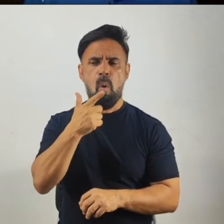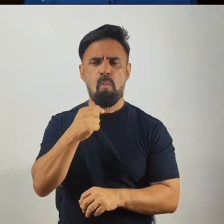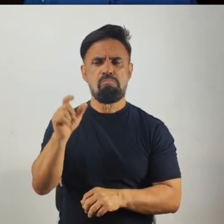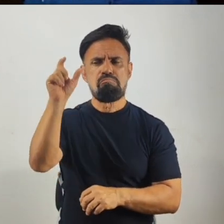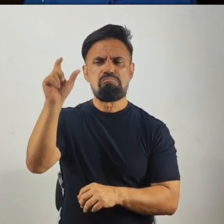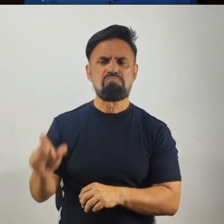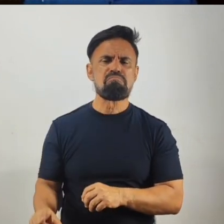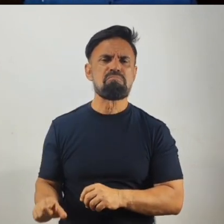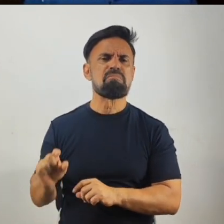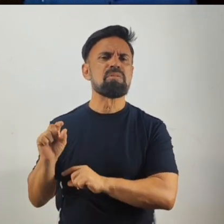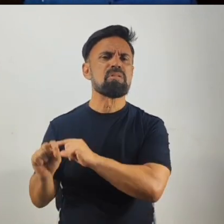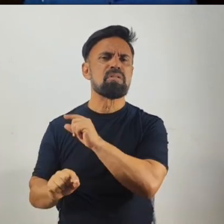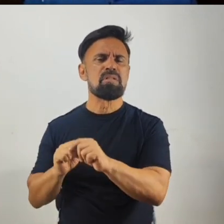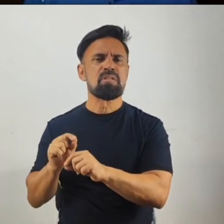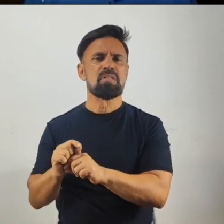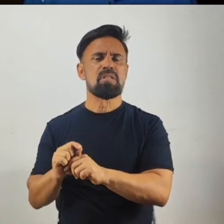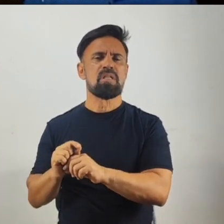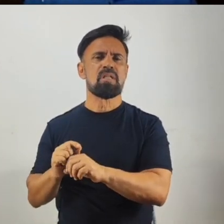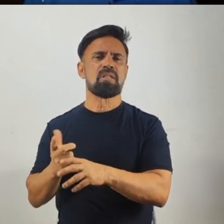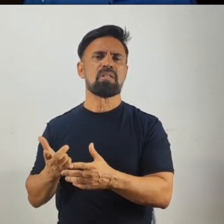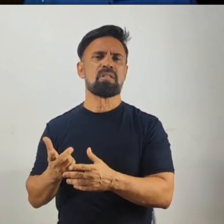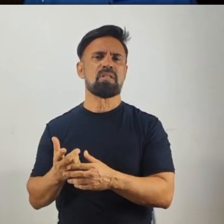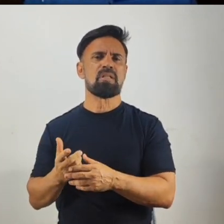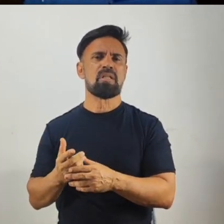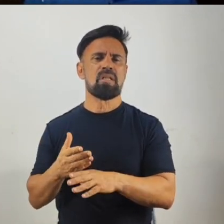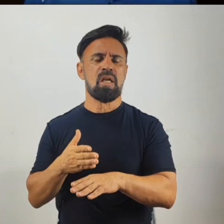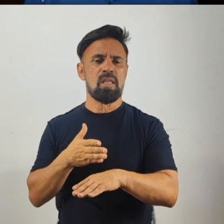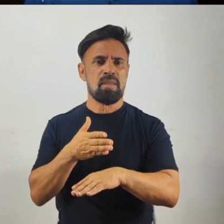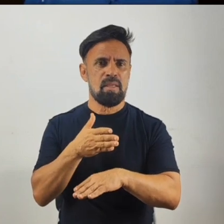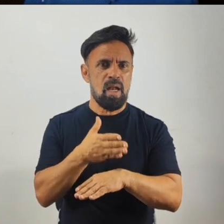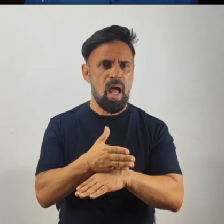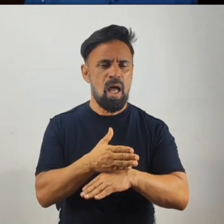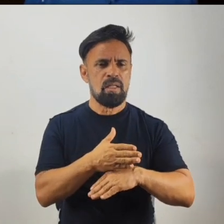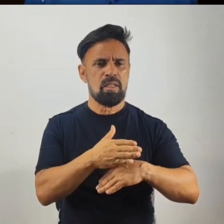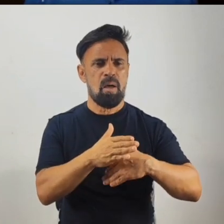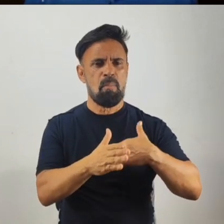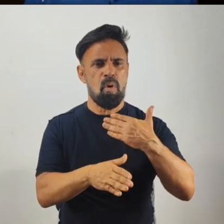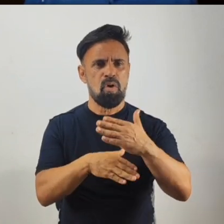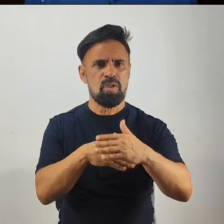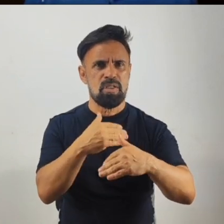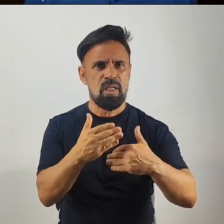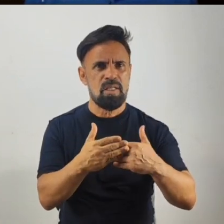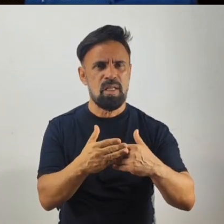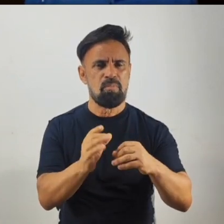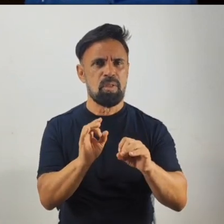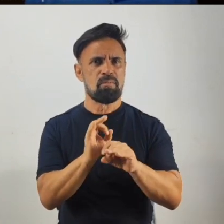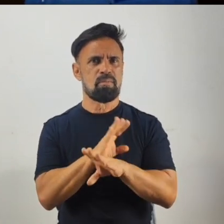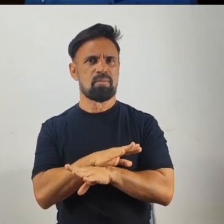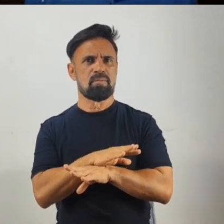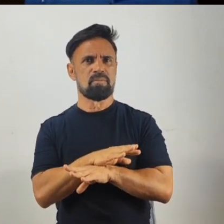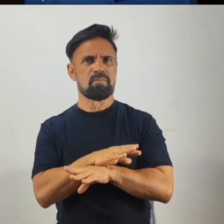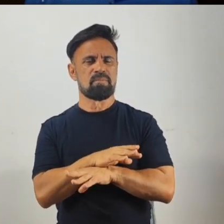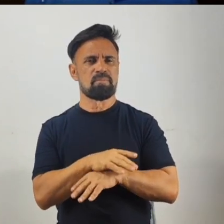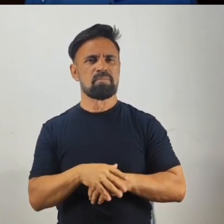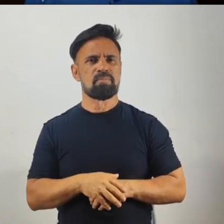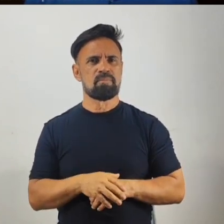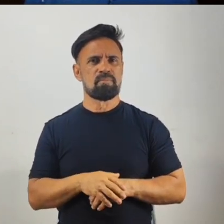sistemas, aquilo que a gente chama de entrada, processamento e saída.